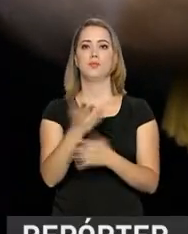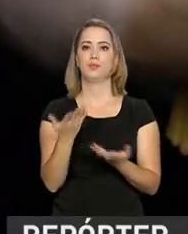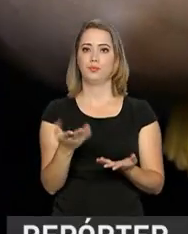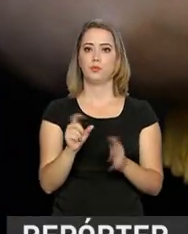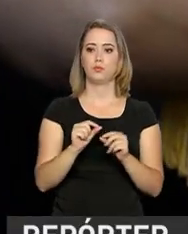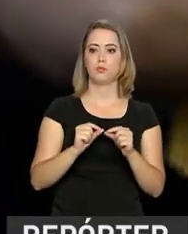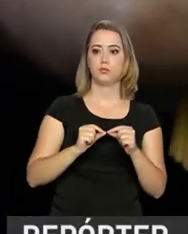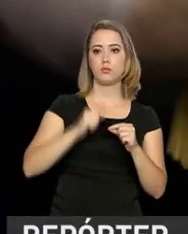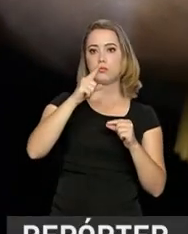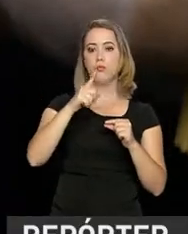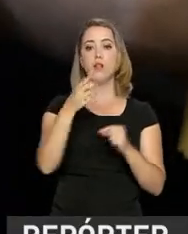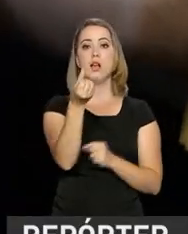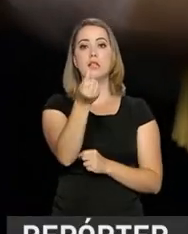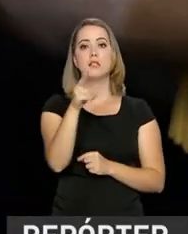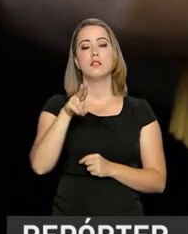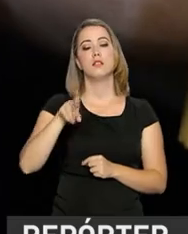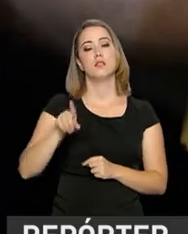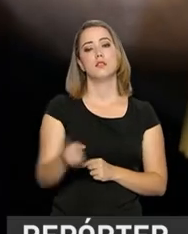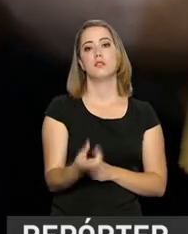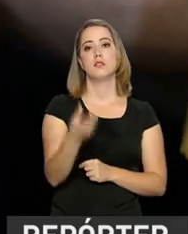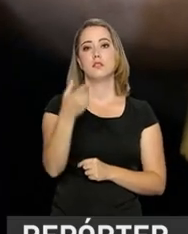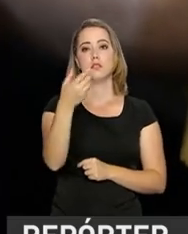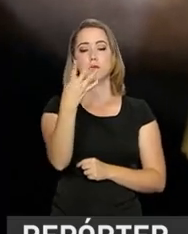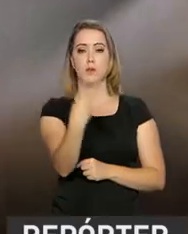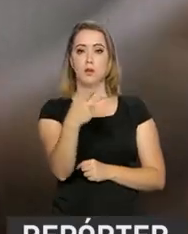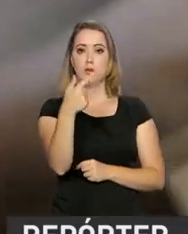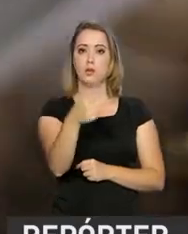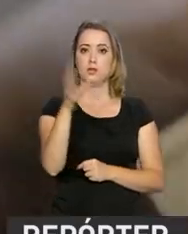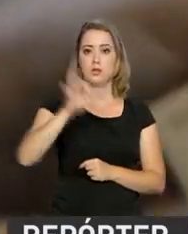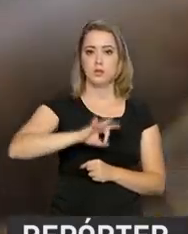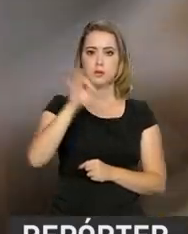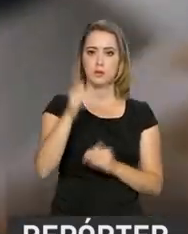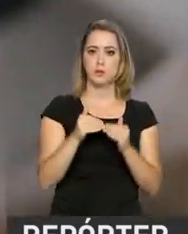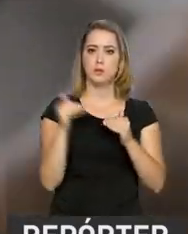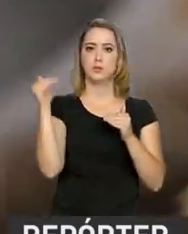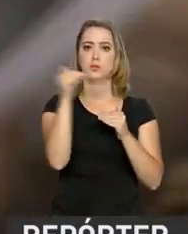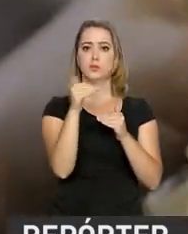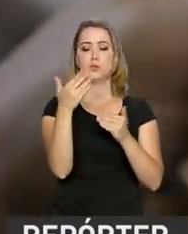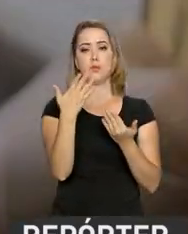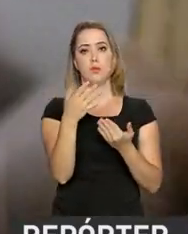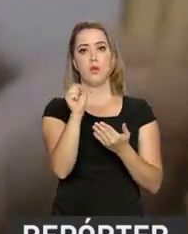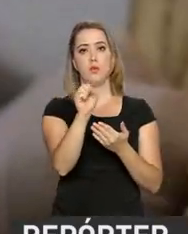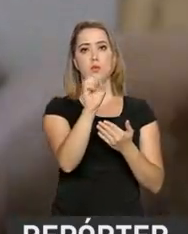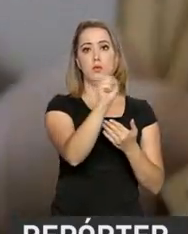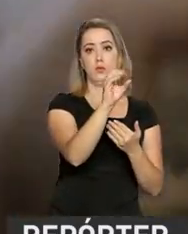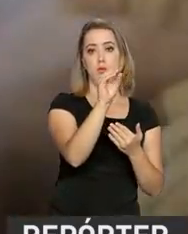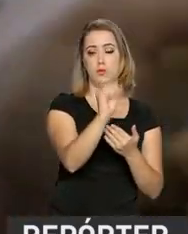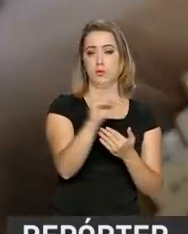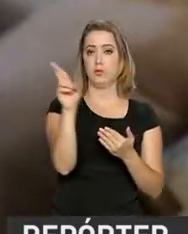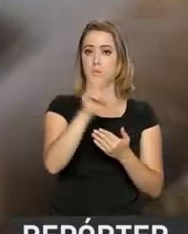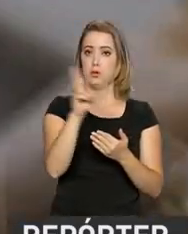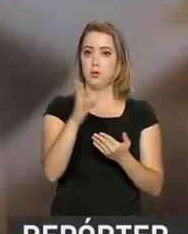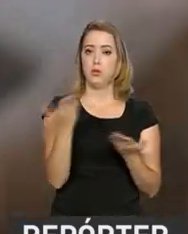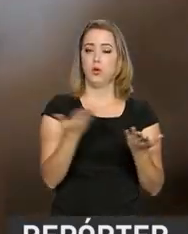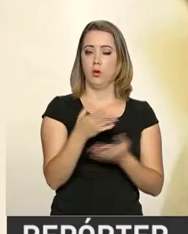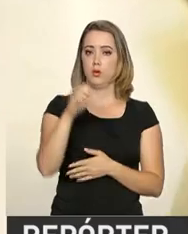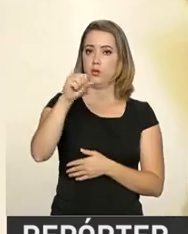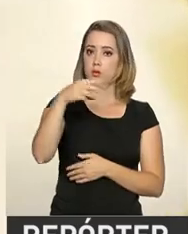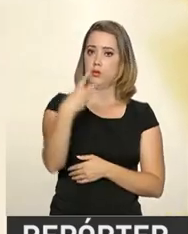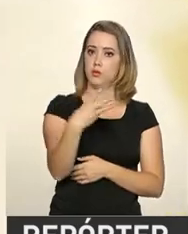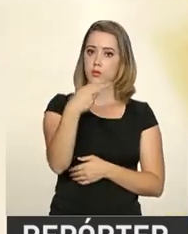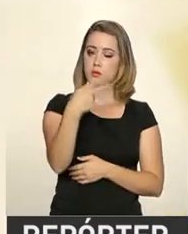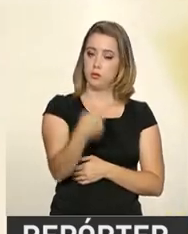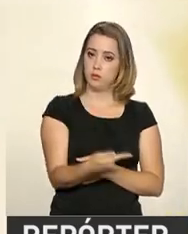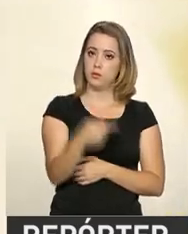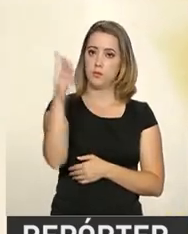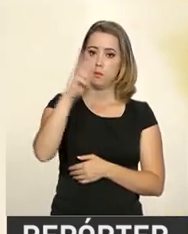de 6,47% elevou o valor do mínimo de R$ 880 para R$ 937.